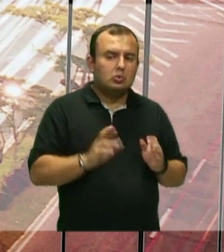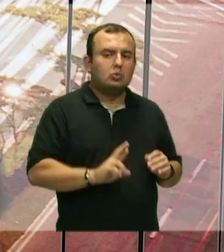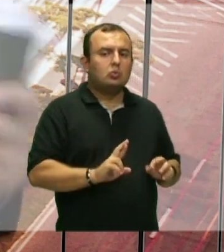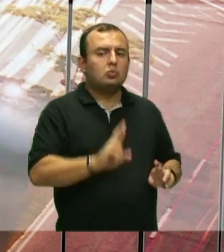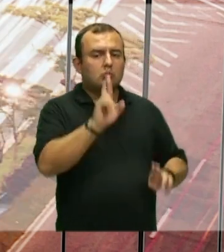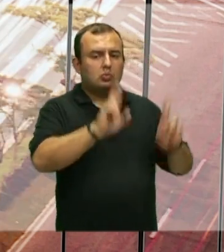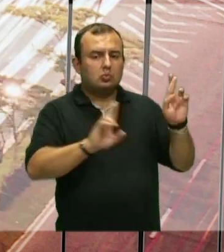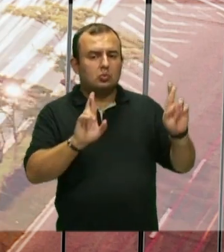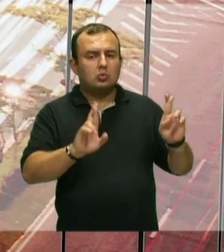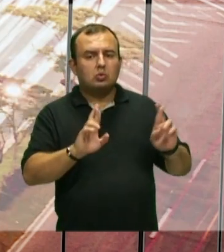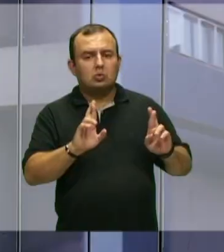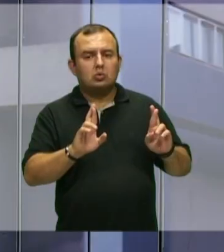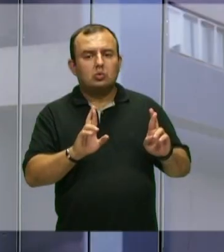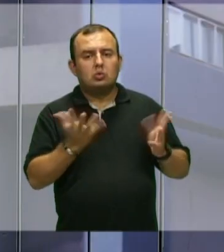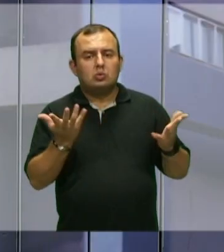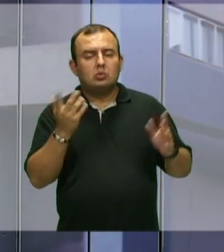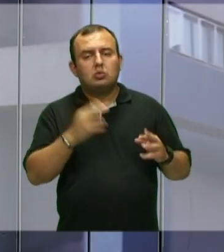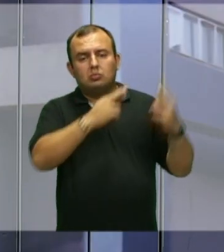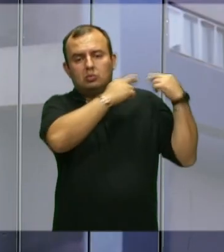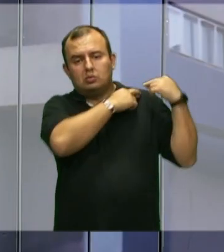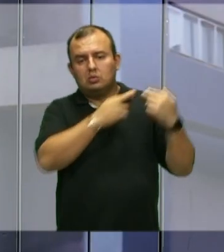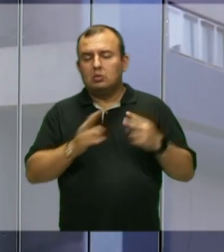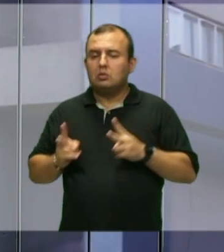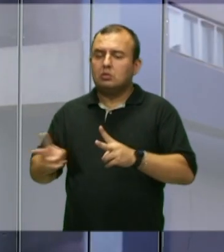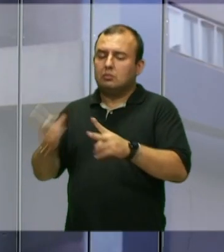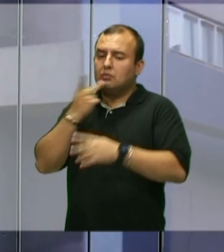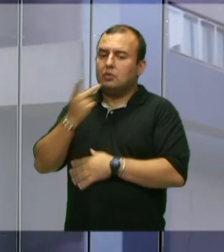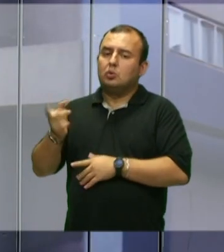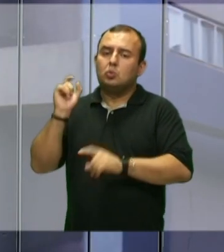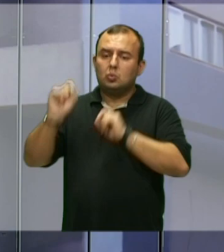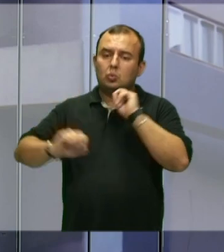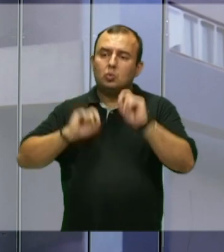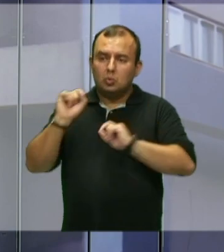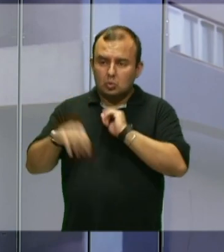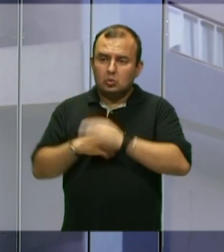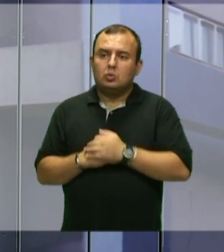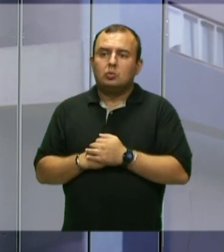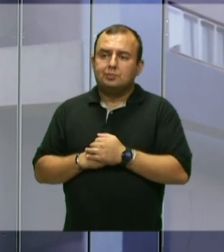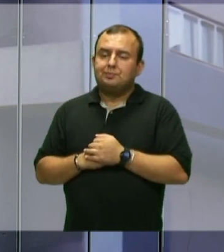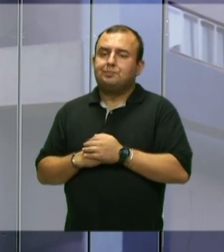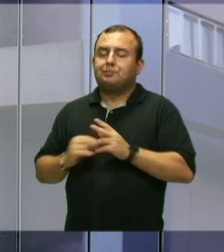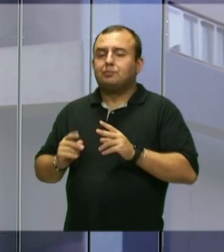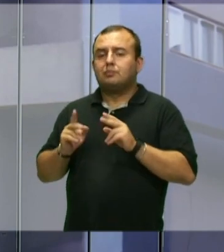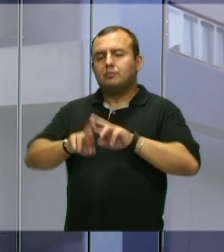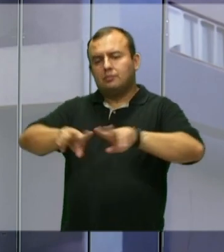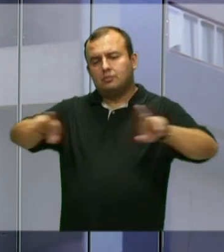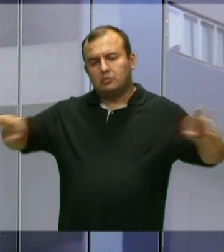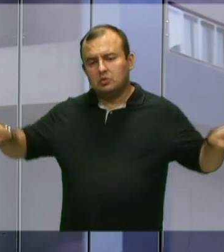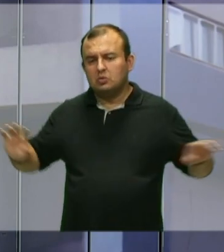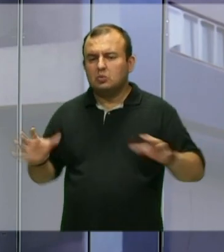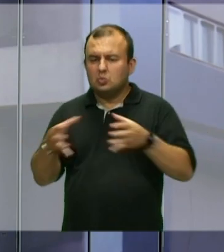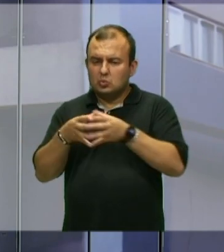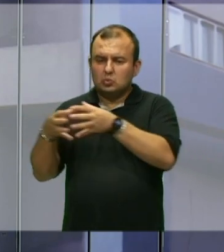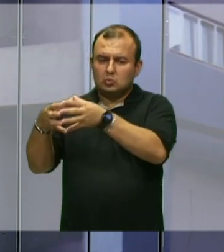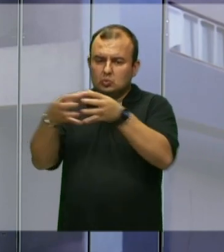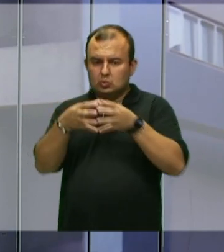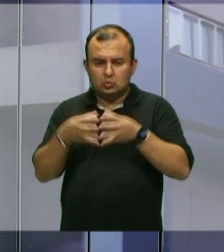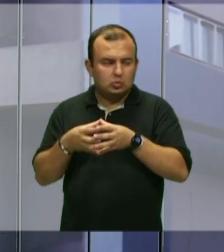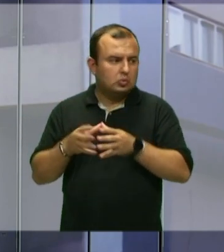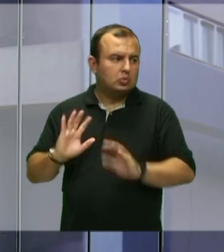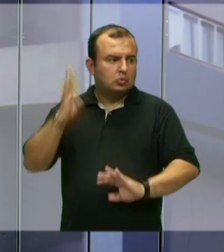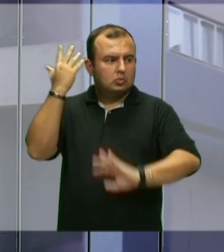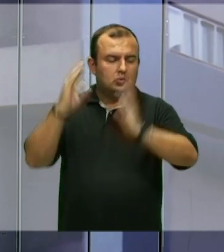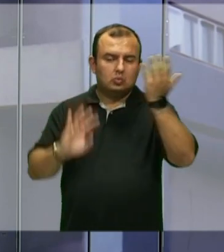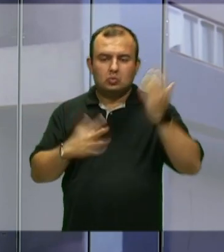ou é um conjunto de atores? Maurício, eu sempre falei aqui que são vários conjuntos de